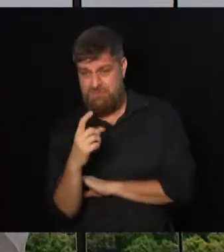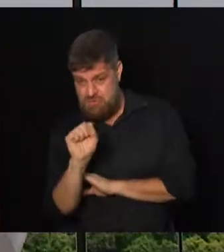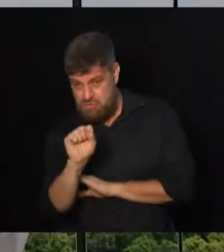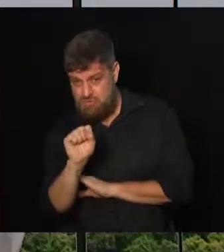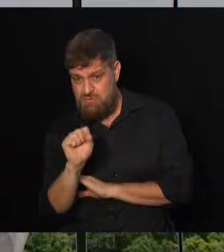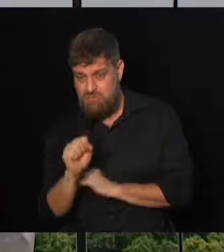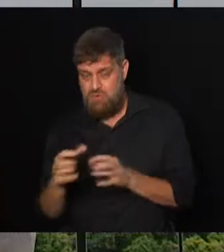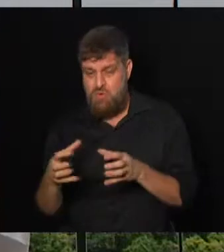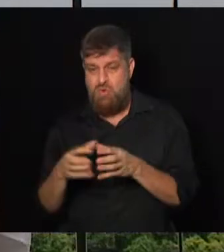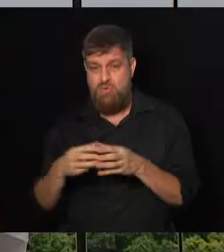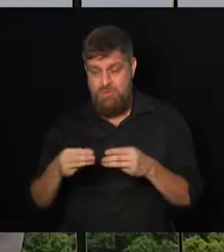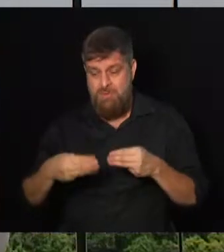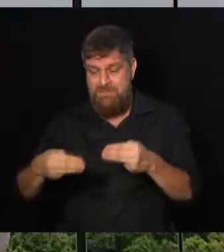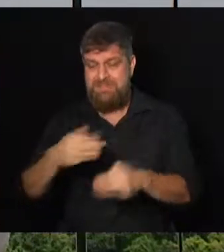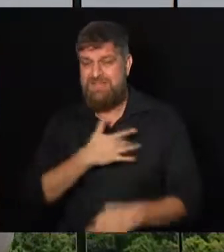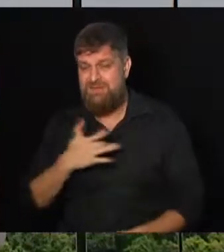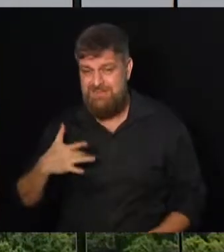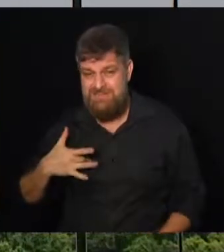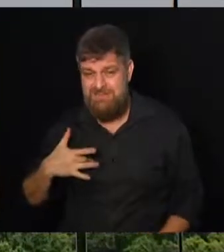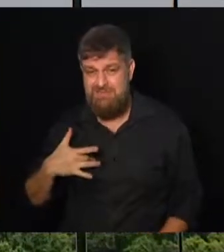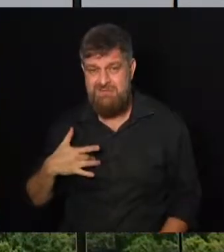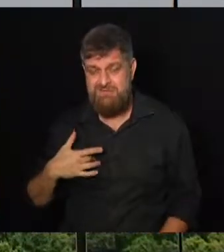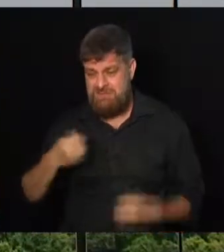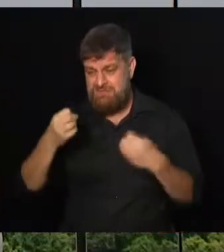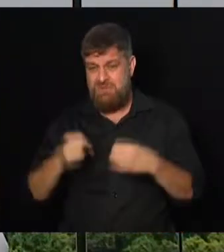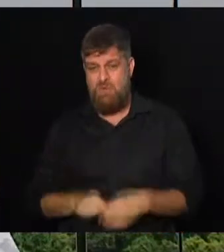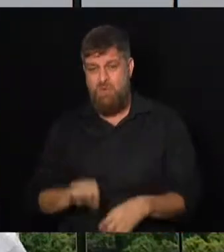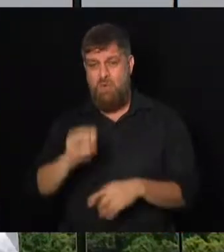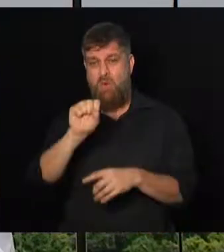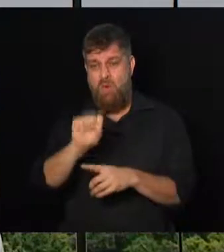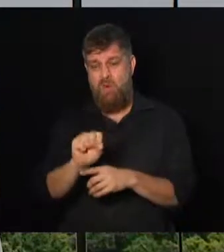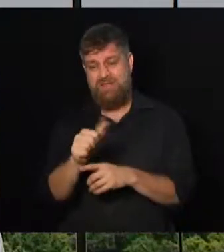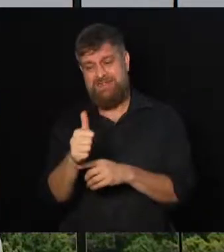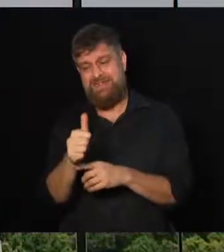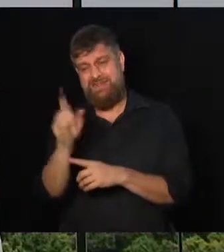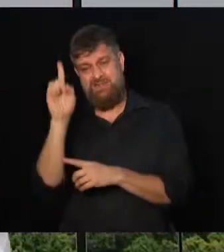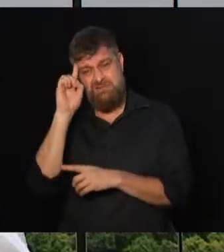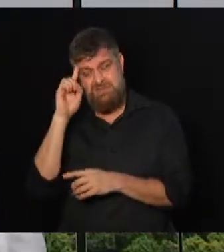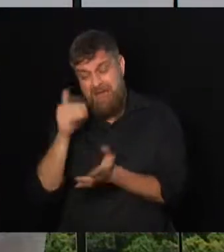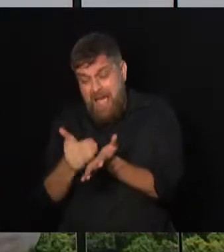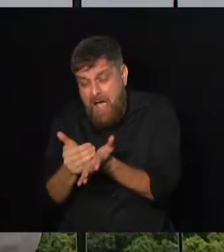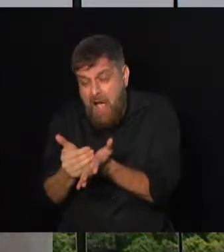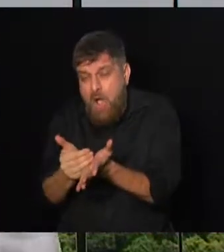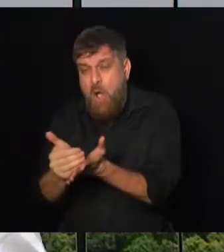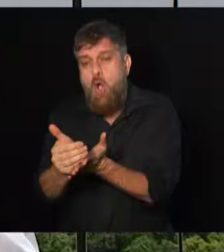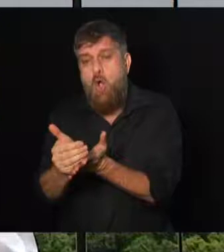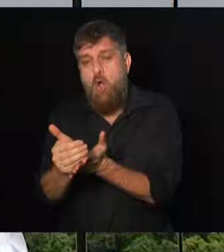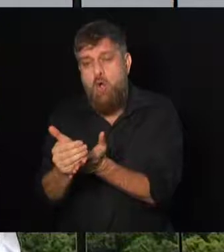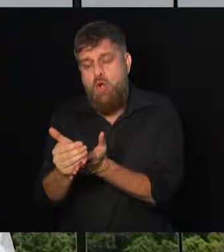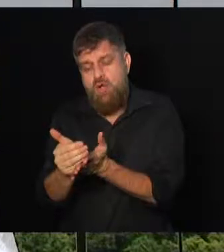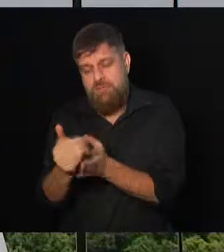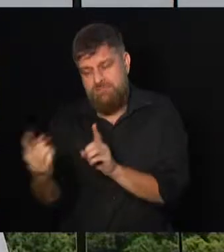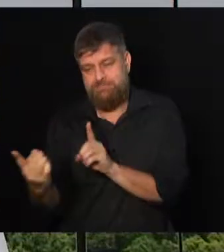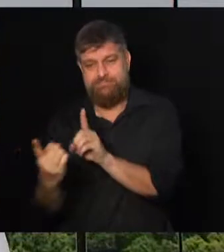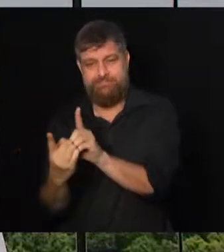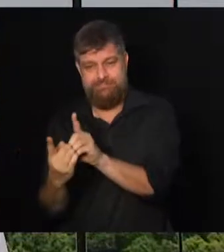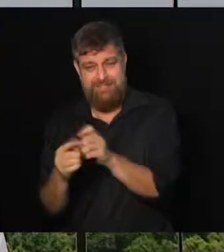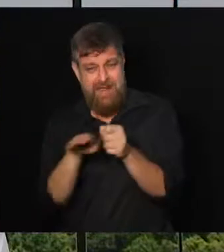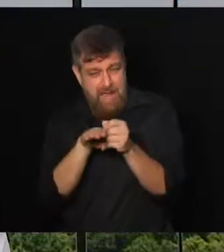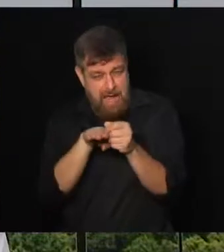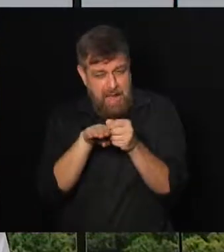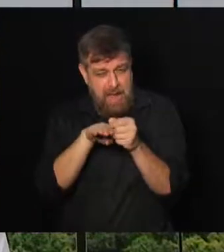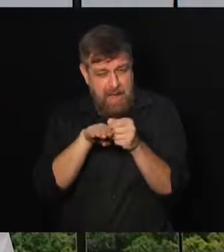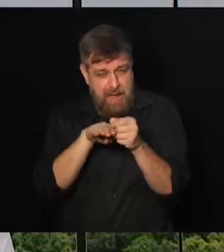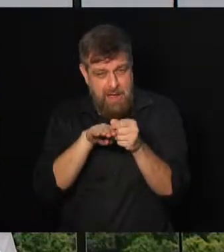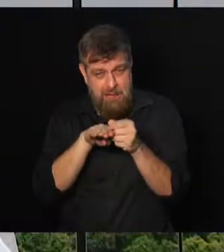Ministério da Saúde do antigo governo dizia que levava 81 dias para um paciente desse ser atendido. a média. É